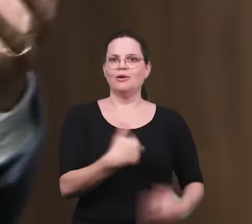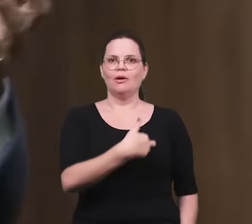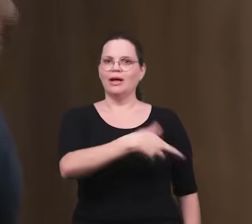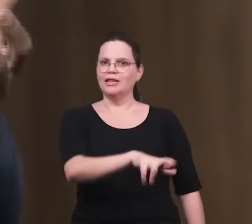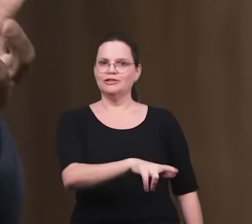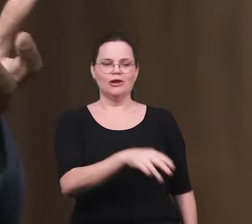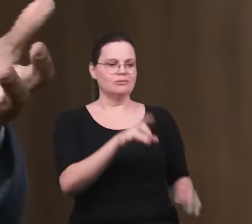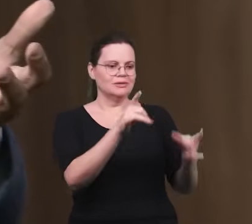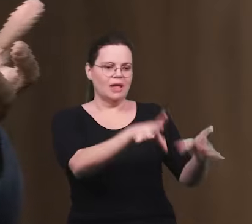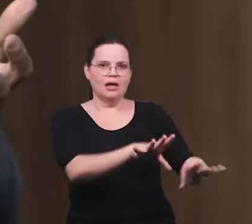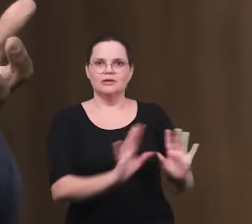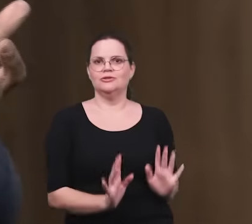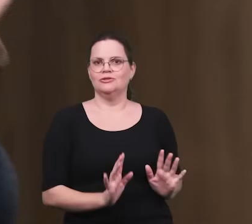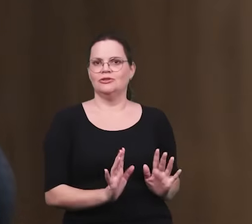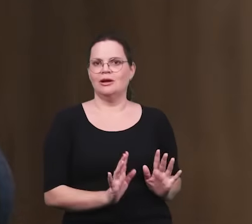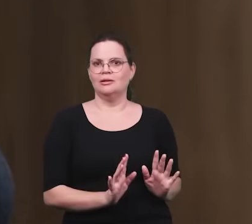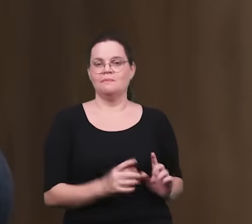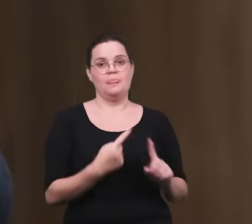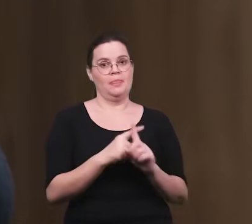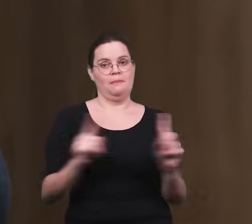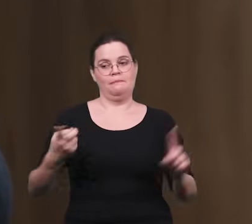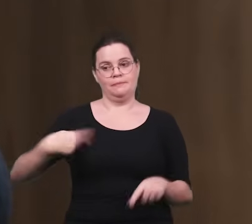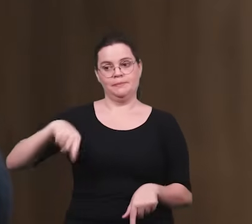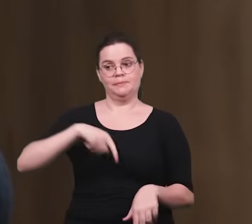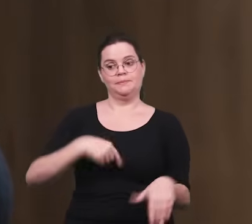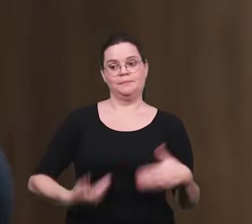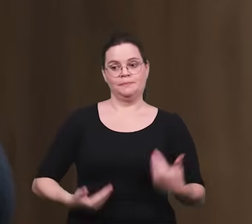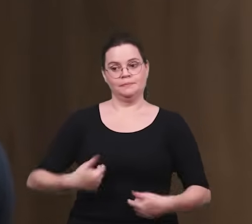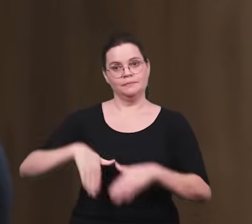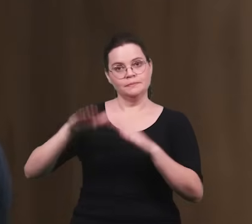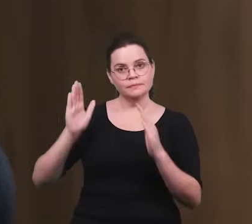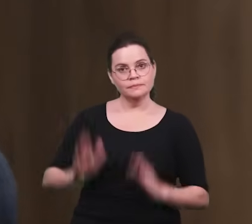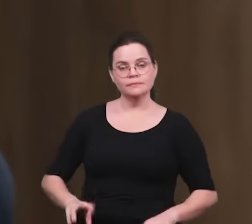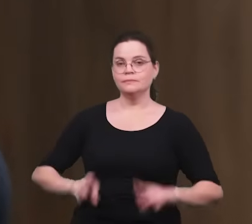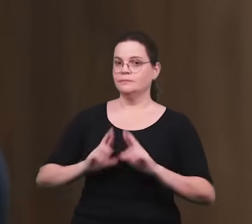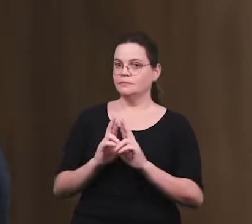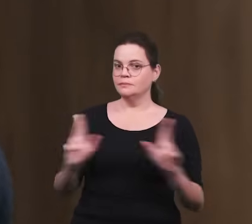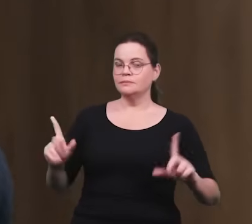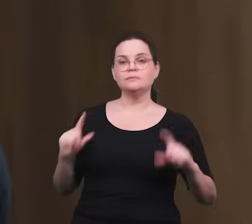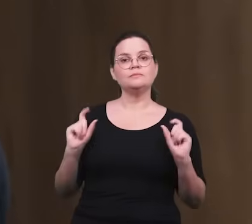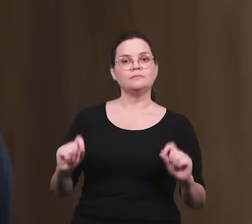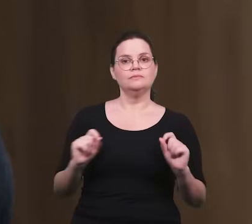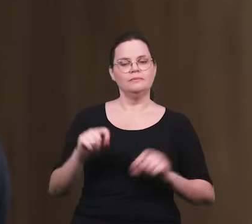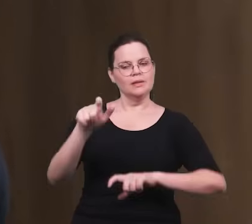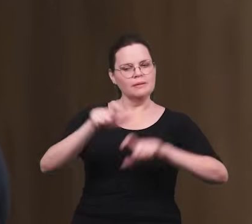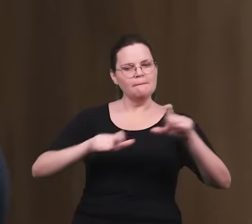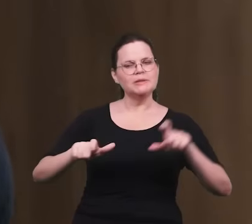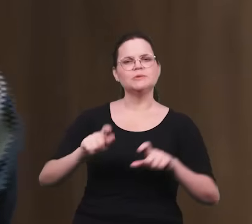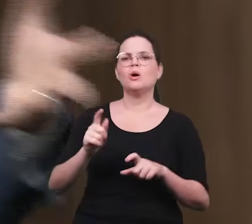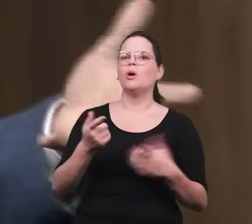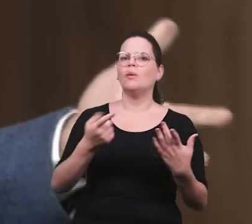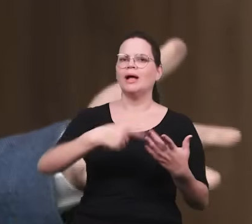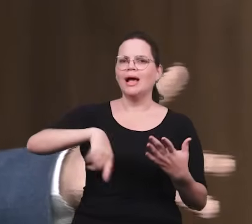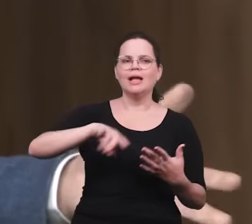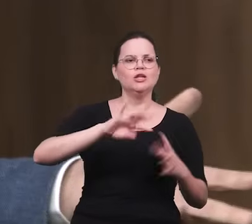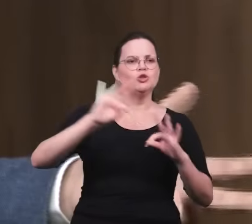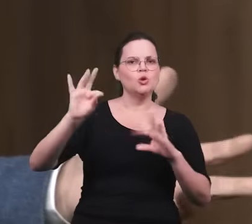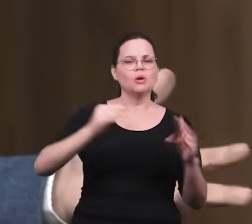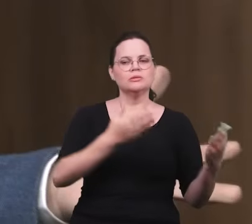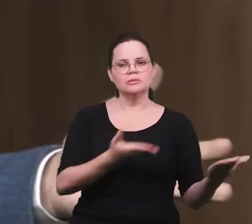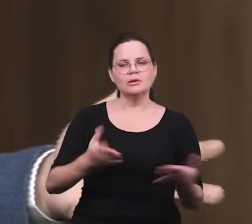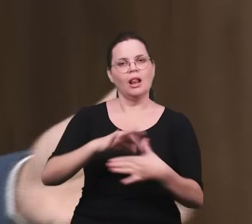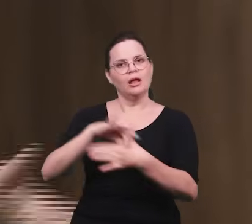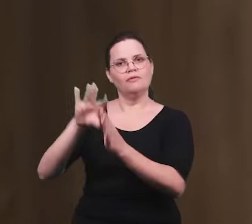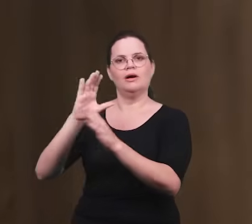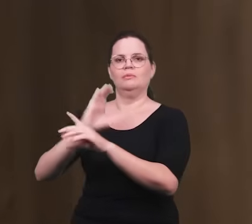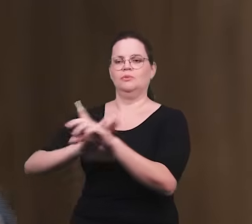Jesus. Nós não, nós queremos ser essa igreja fiel que leva o pecador até o Senhor Jesus, como um dia alguém nos